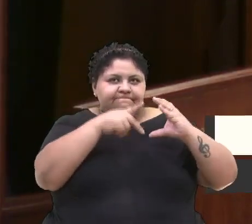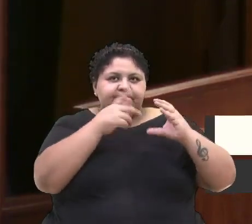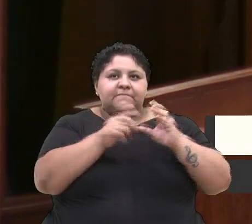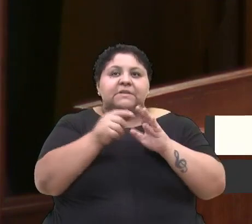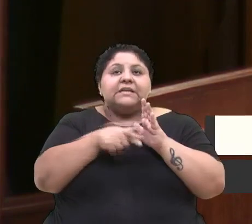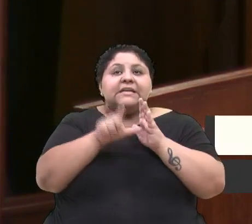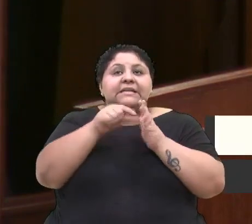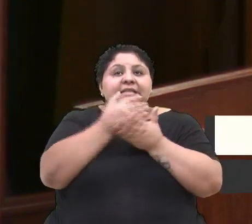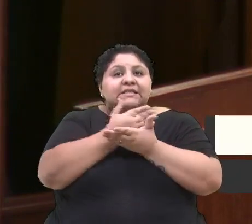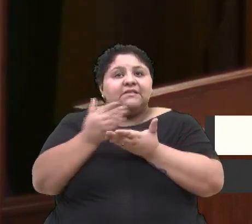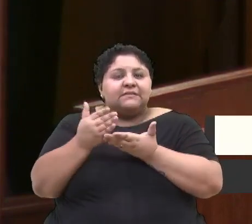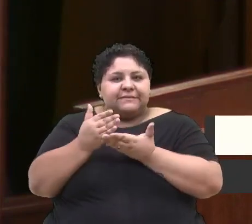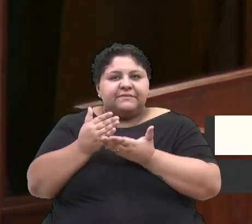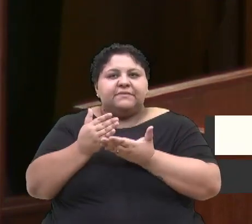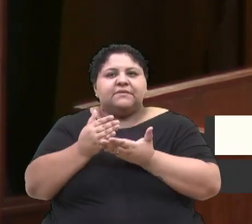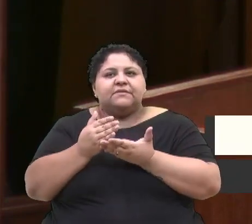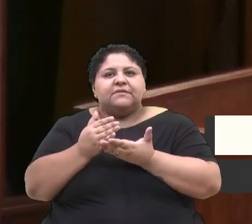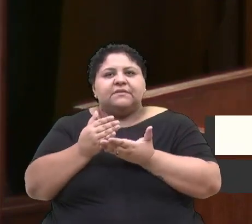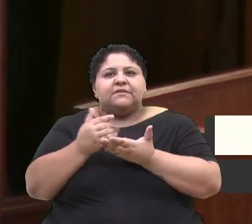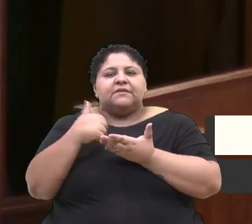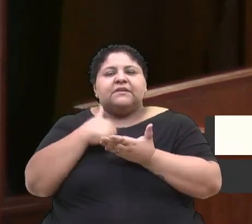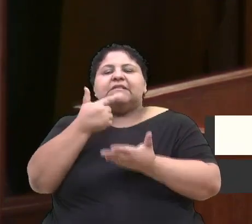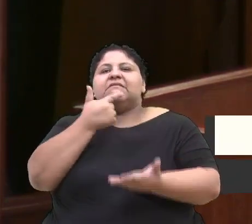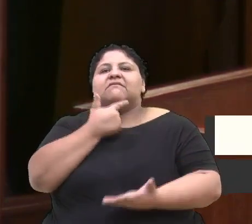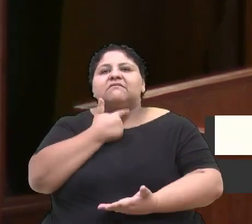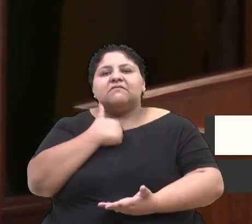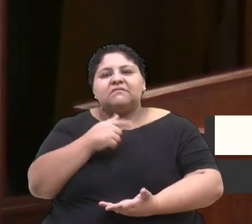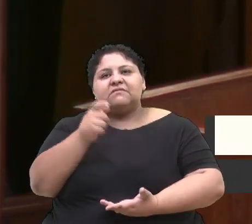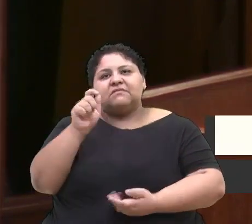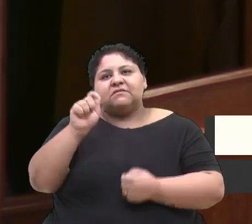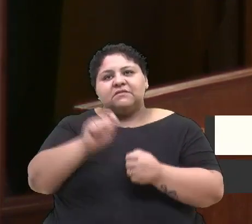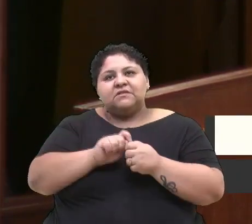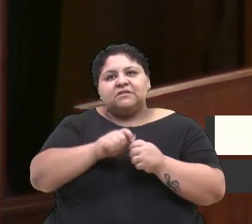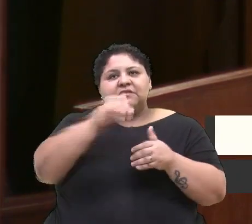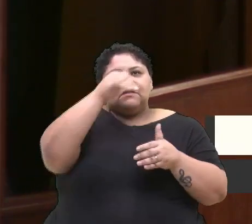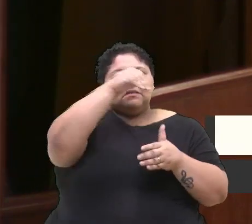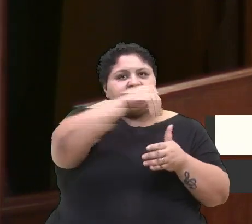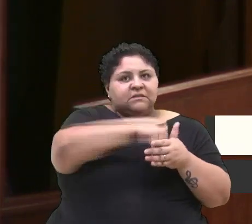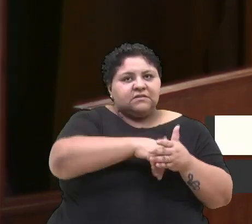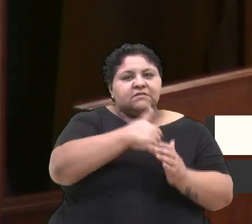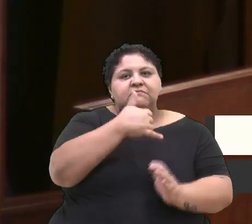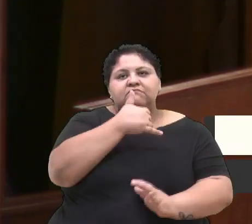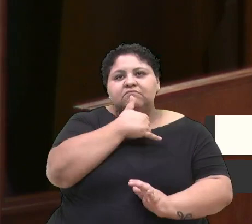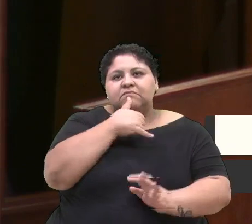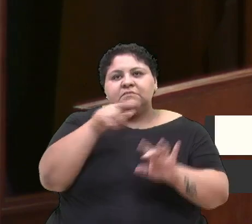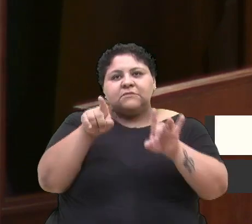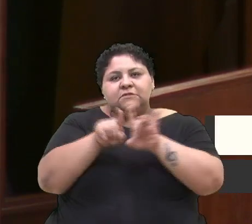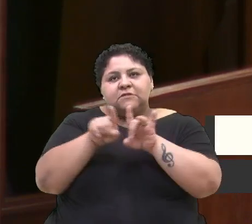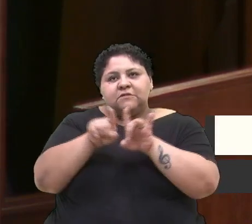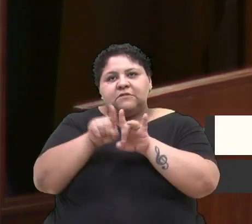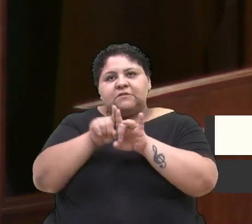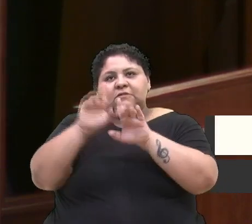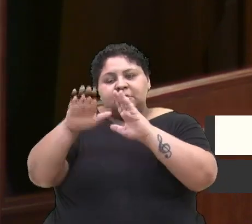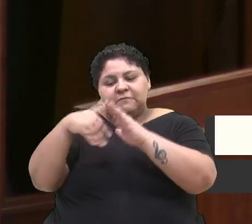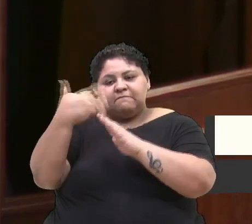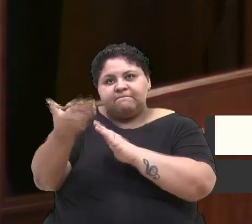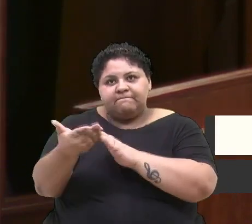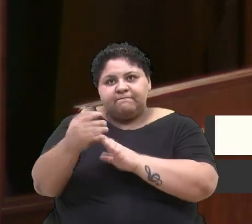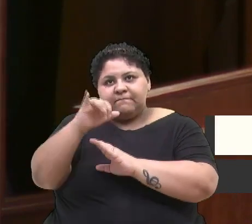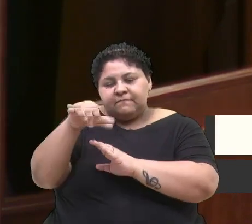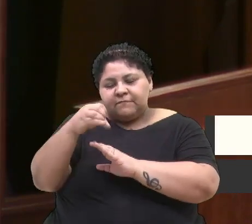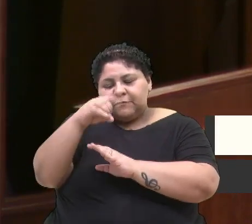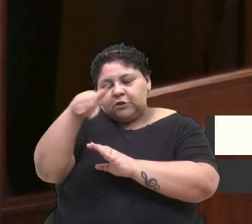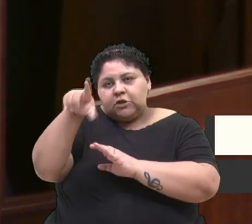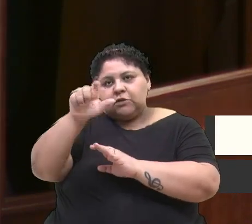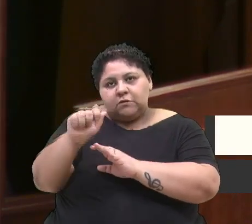Antes de iniciar, eu gostaria de fazer um voto de pesar também. Além do João